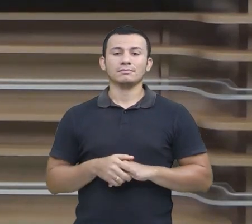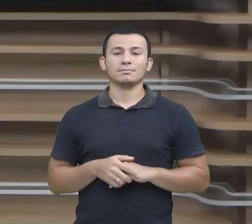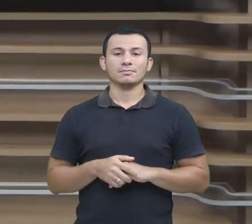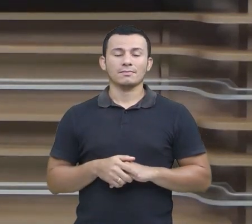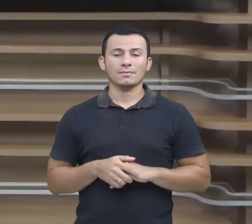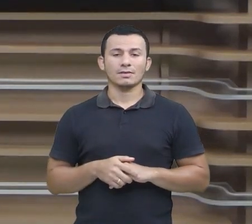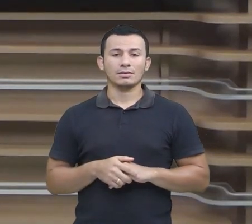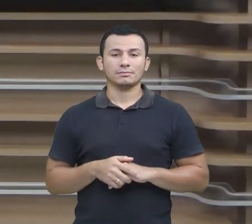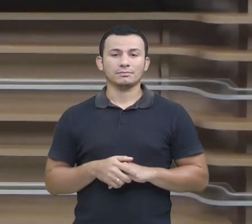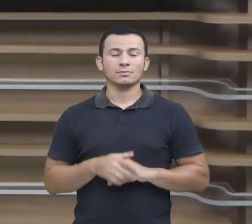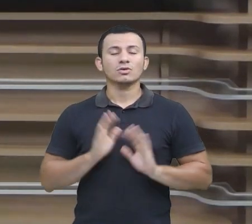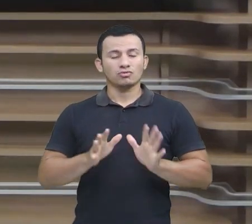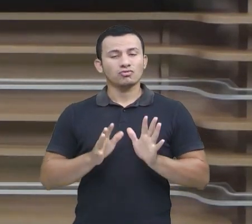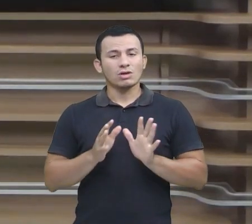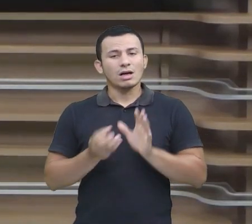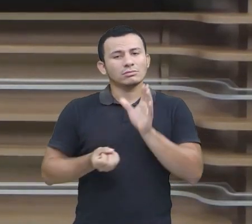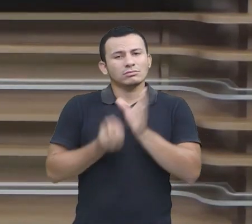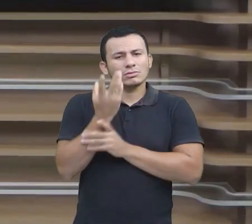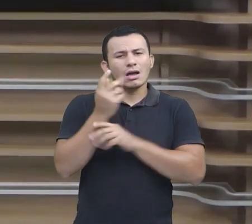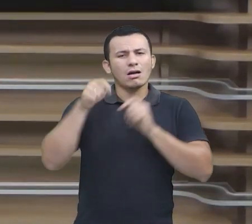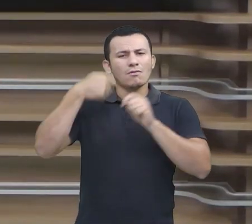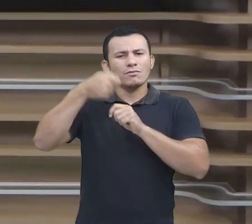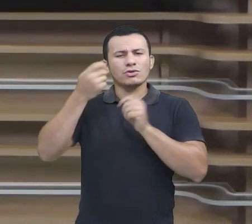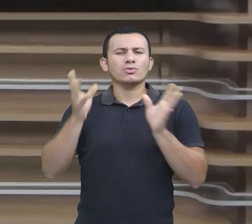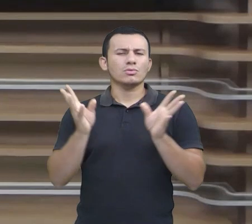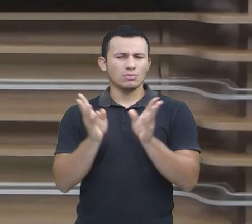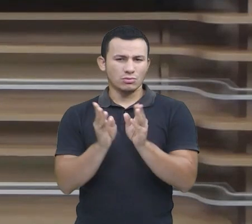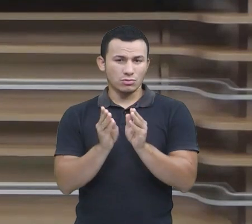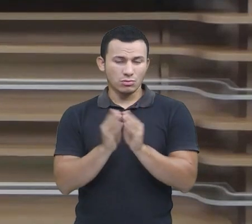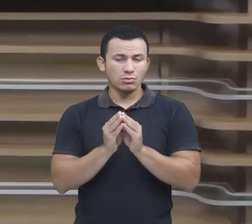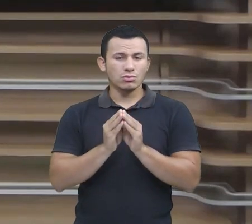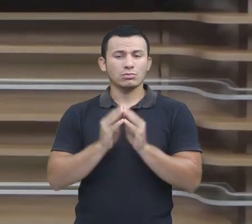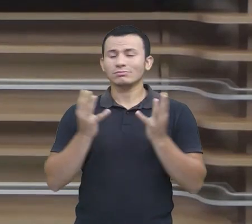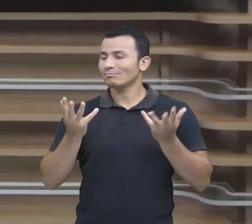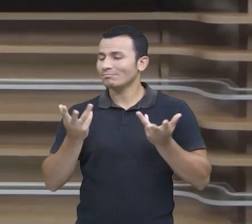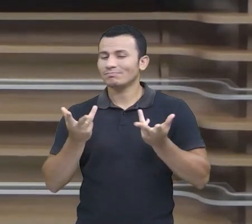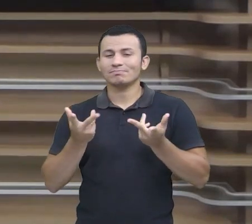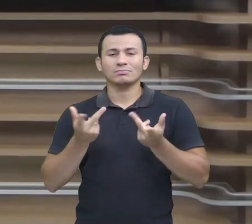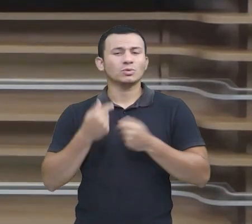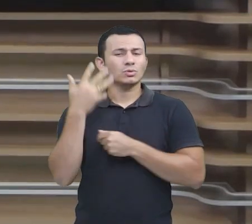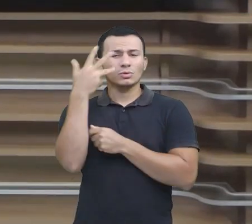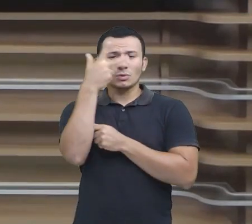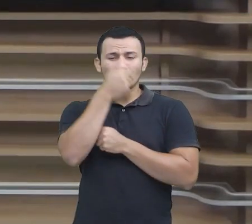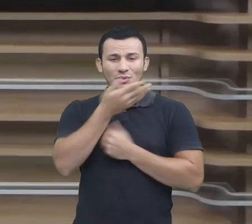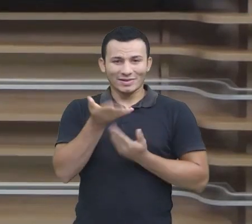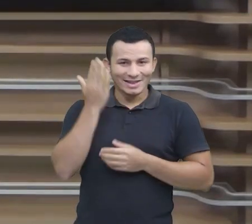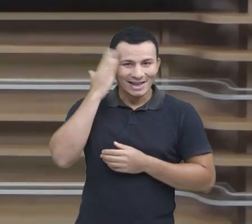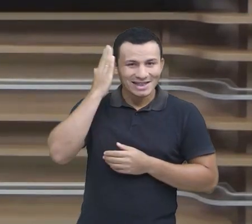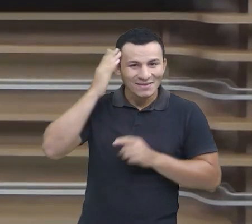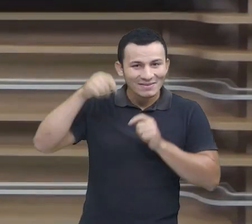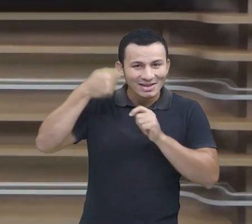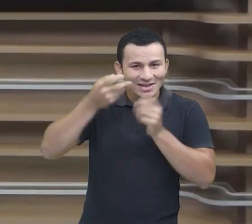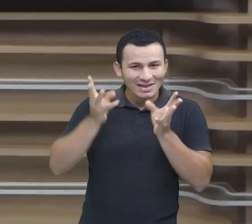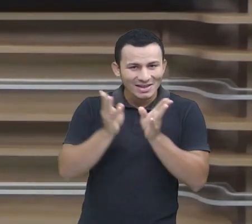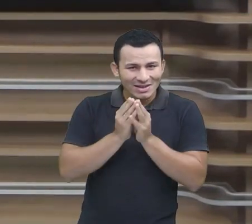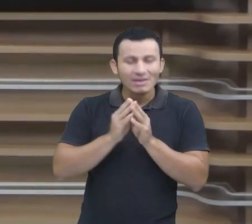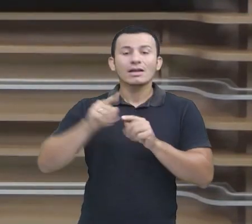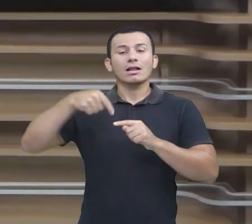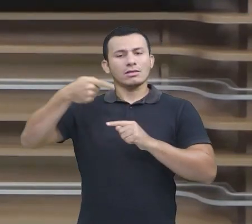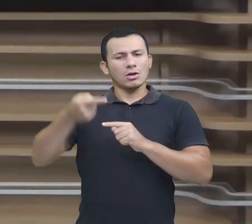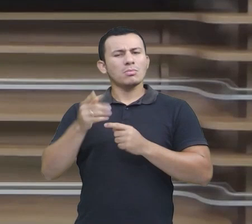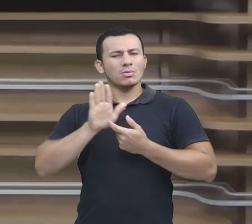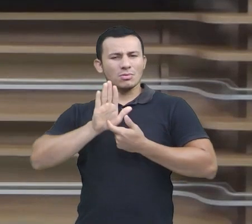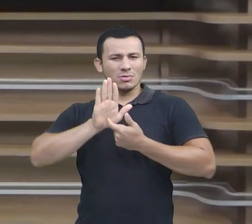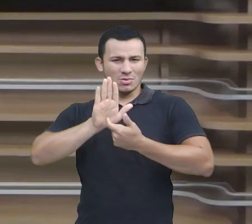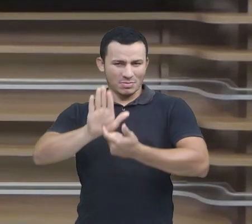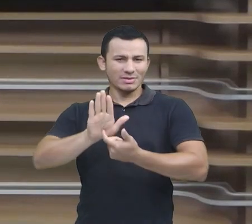um curta-metragem muito lindo para vocês. Vocês já estão curiosos? Então daqui a pouco nós vamos